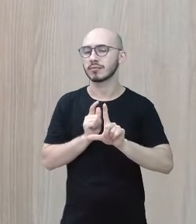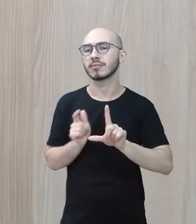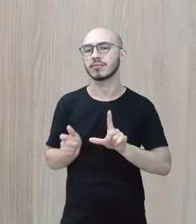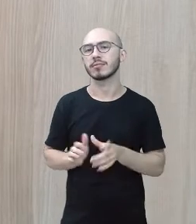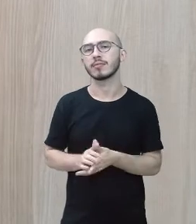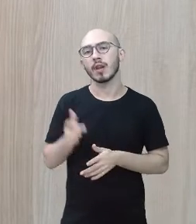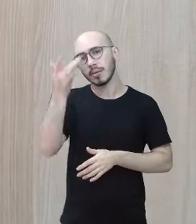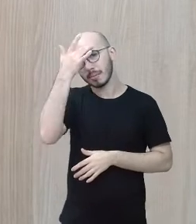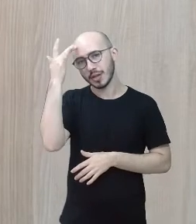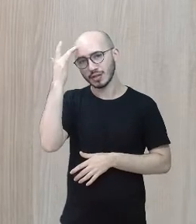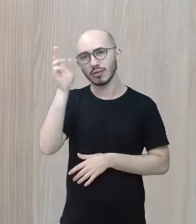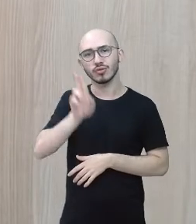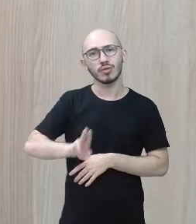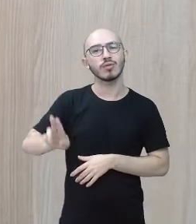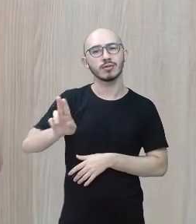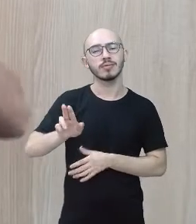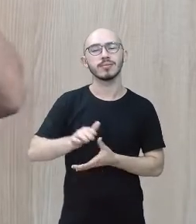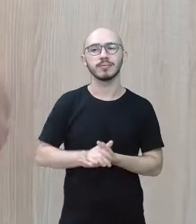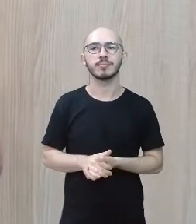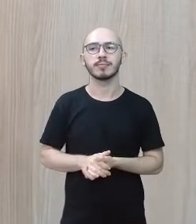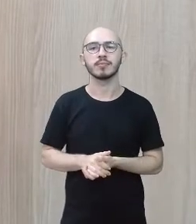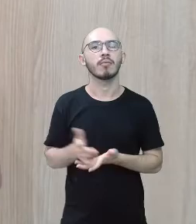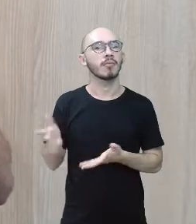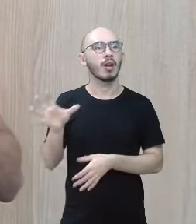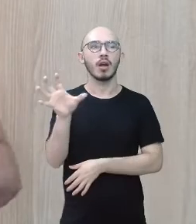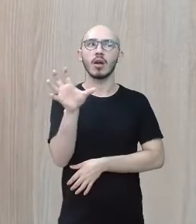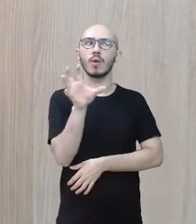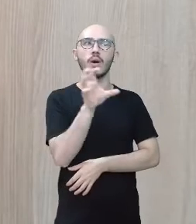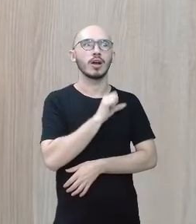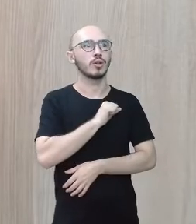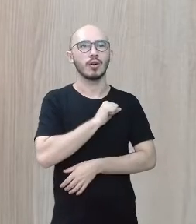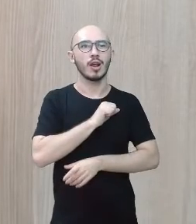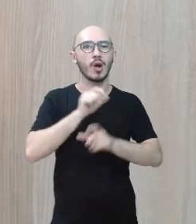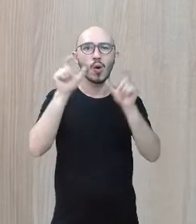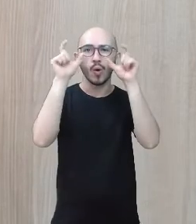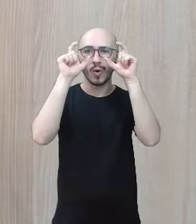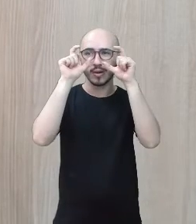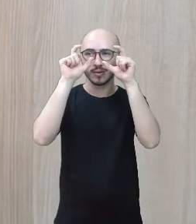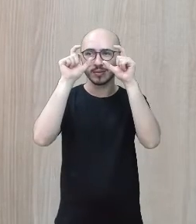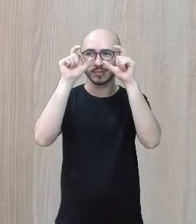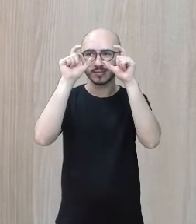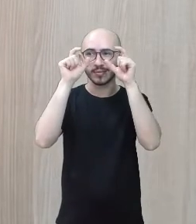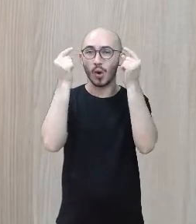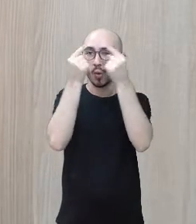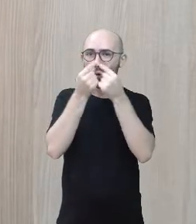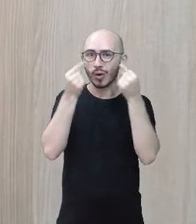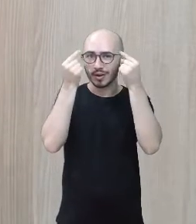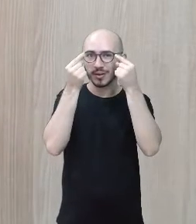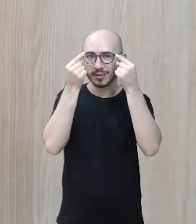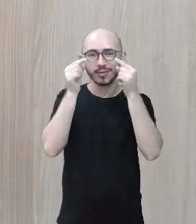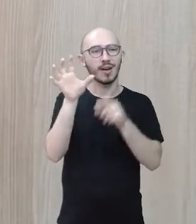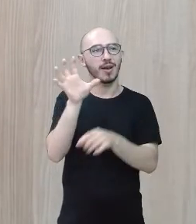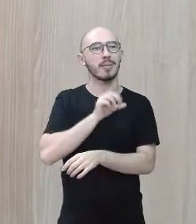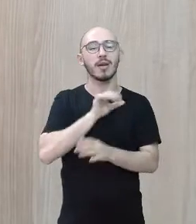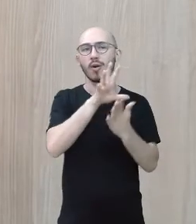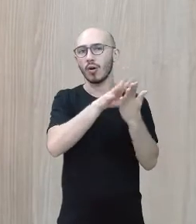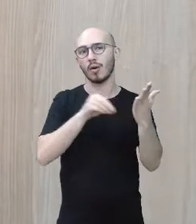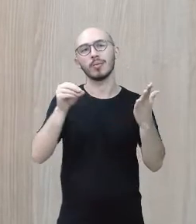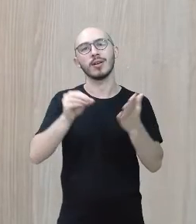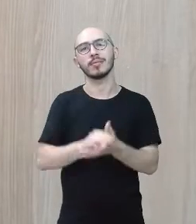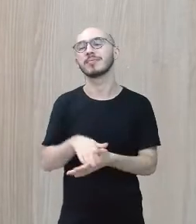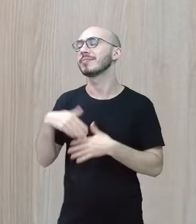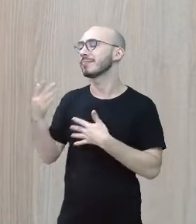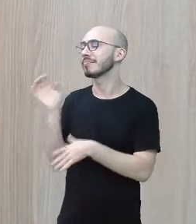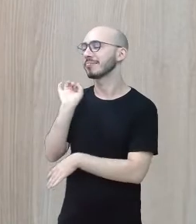usuários, quantidade de pessoas que está ali. Eu adorei aquele olhinho ali, pô, vou roubar para mim, viu? O olhinho fechadinho. Já foi o professor Tiago.